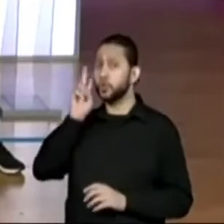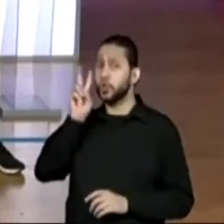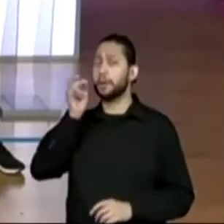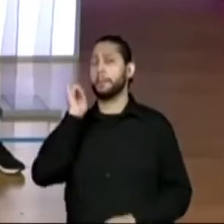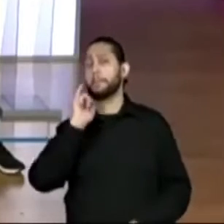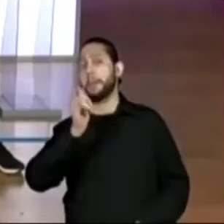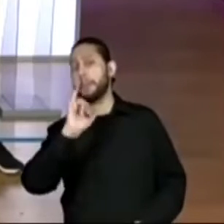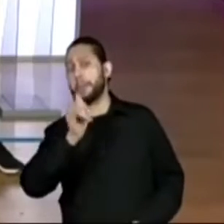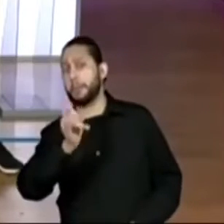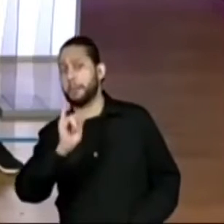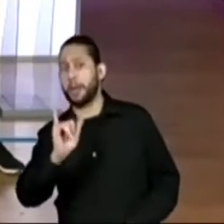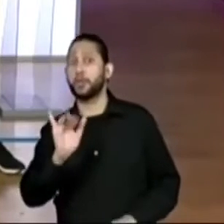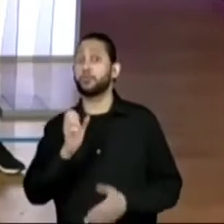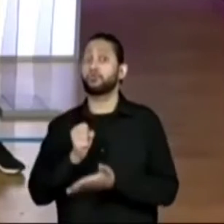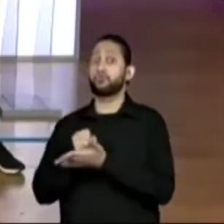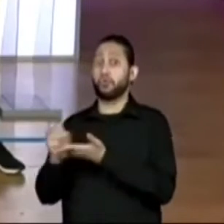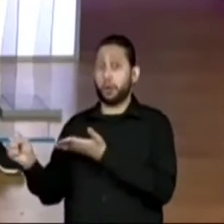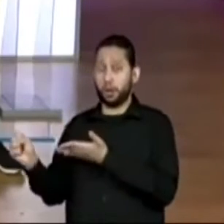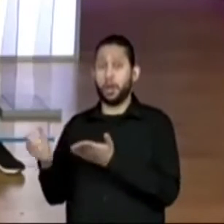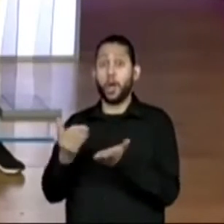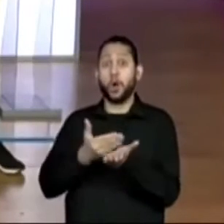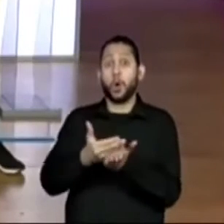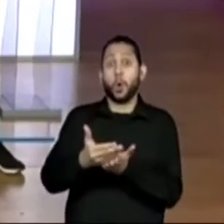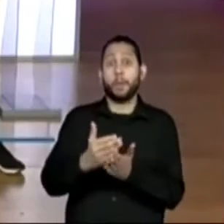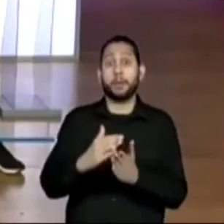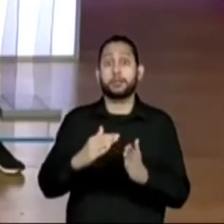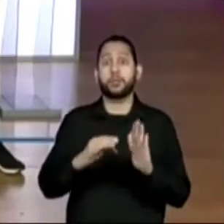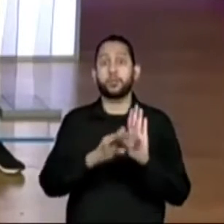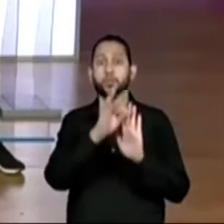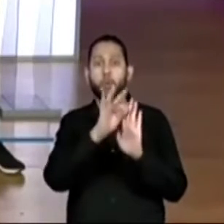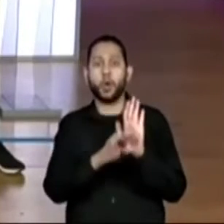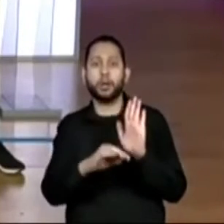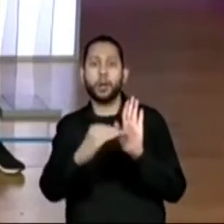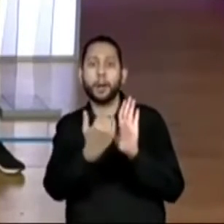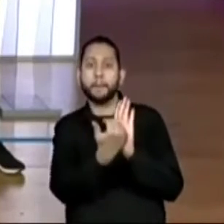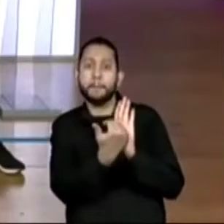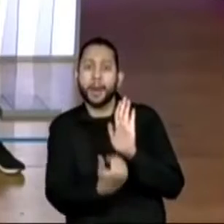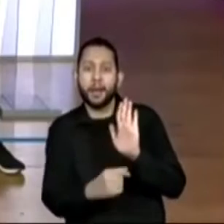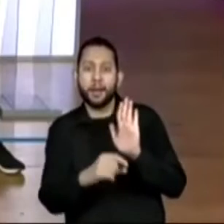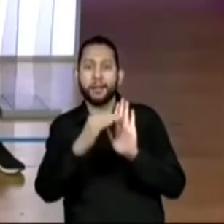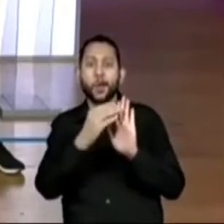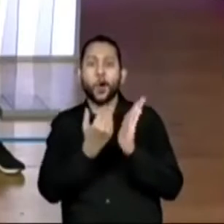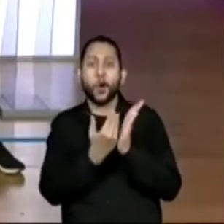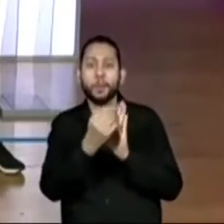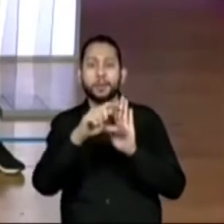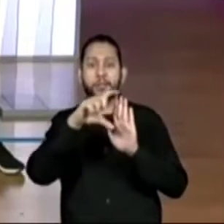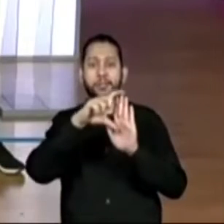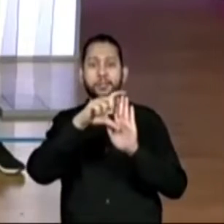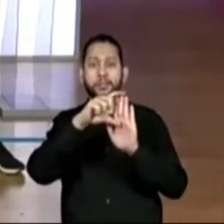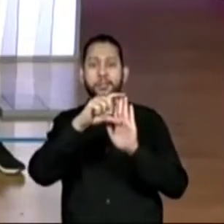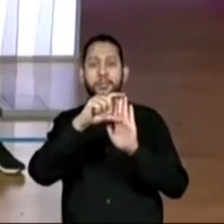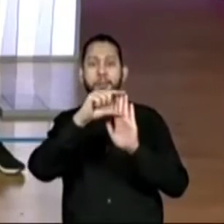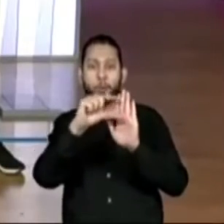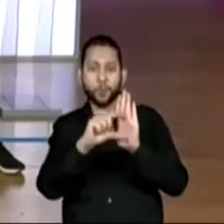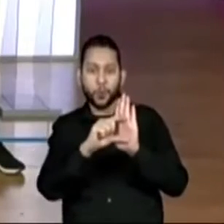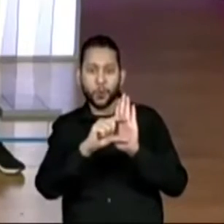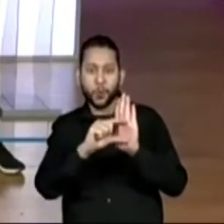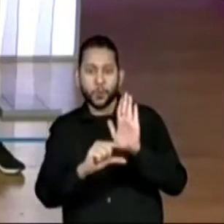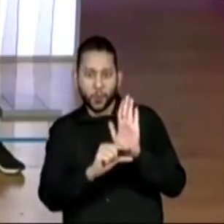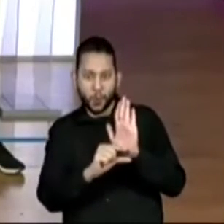ou vamos contar só um trecho final. Aqui nós vamos contar apenas um trecho, por isso que eu coloquei os 3 pontinhos, tá bom?